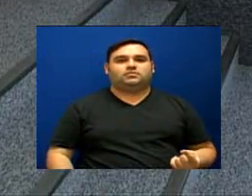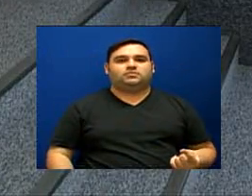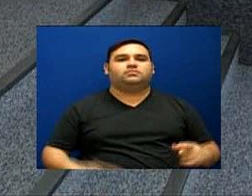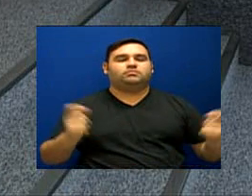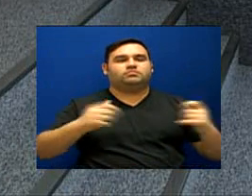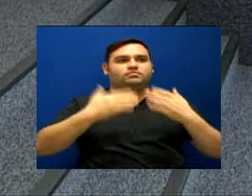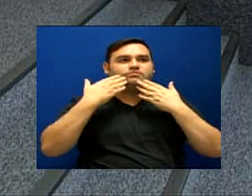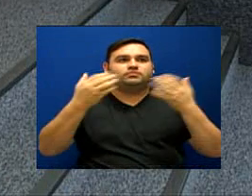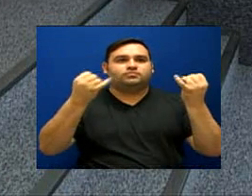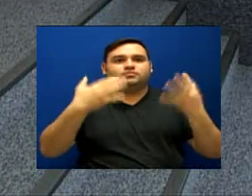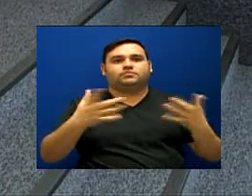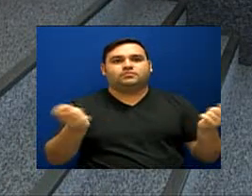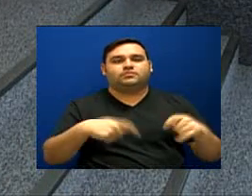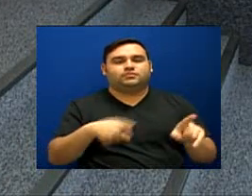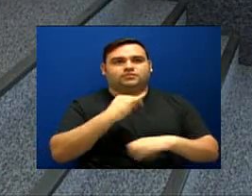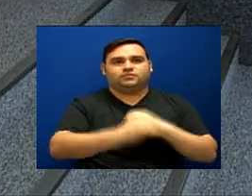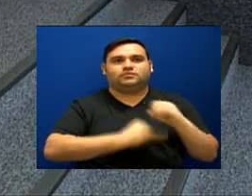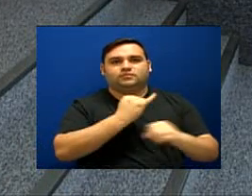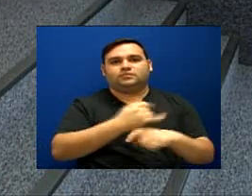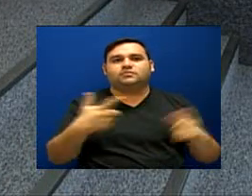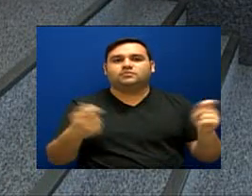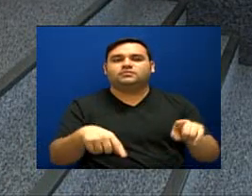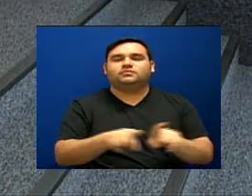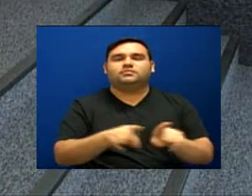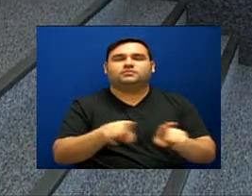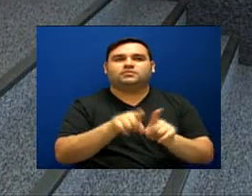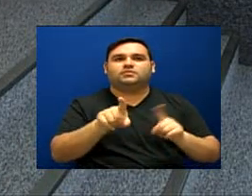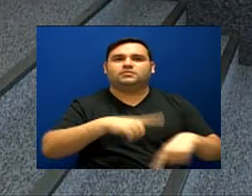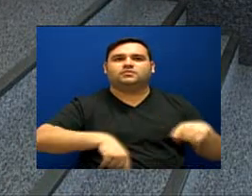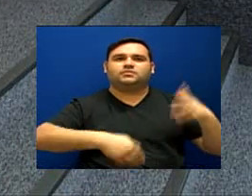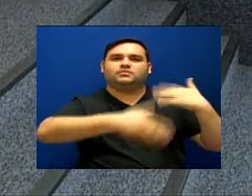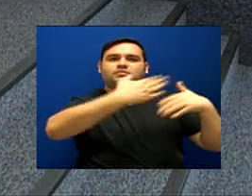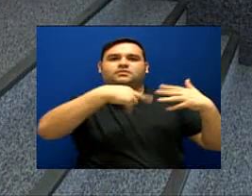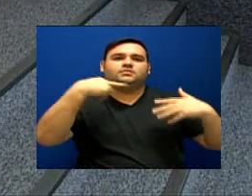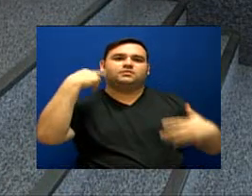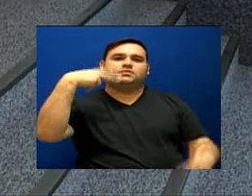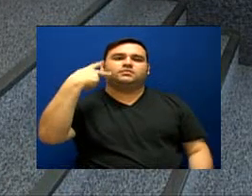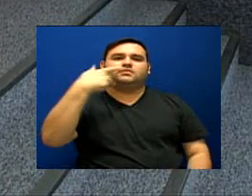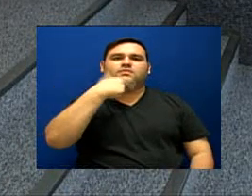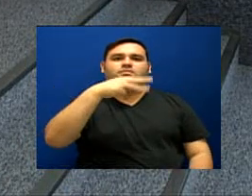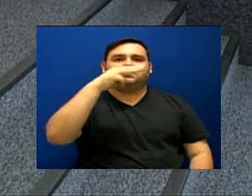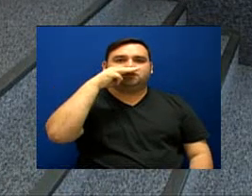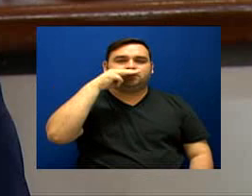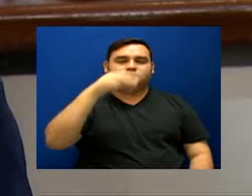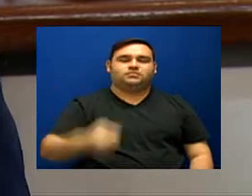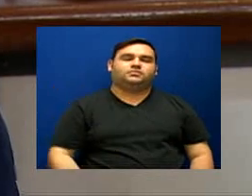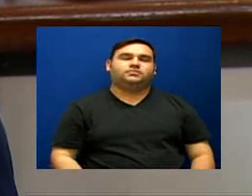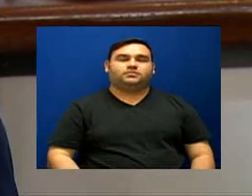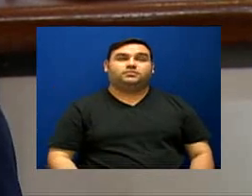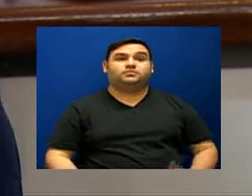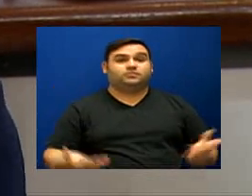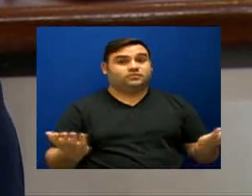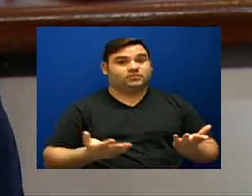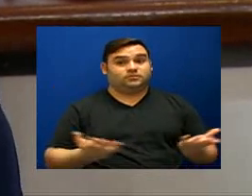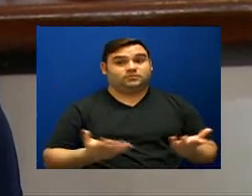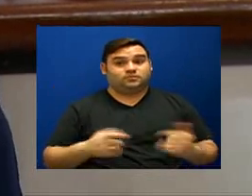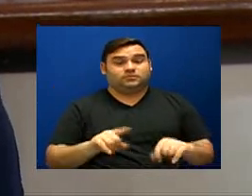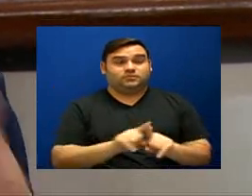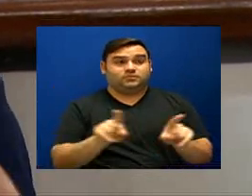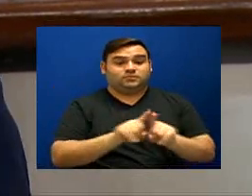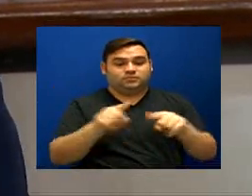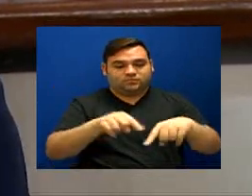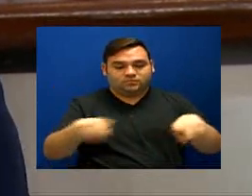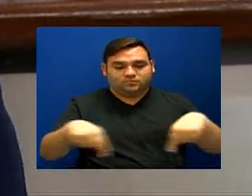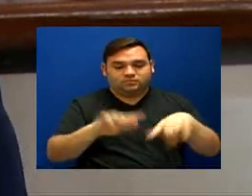de forma transparente, portal da transparência, na administração do vereador Martinez. Agora seria dos